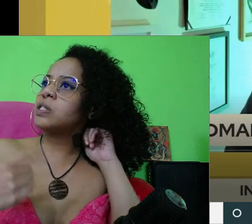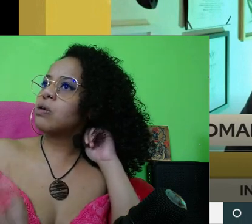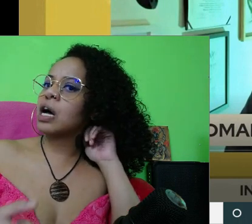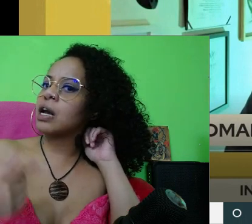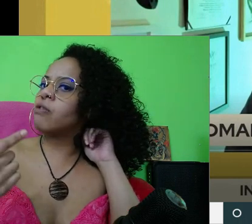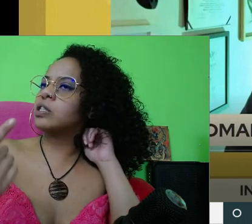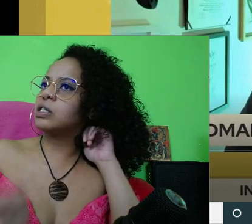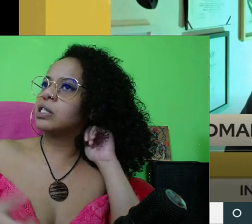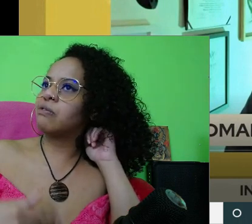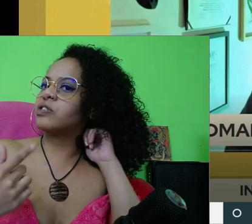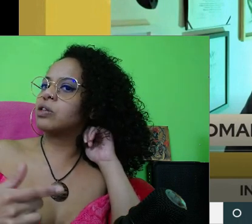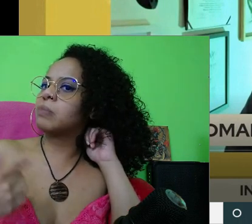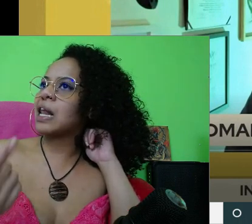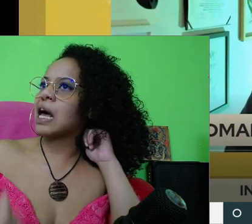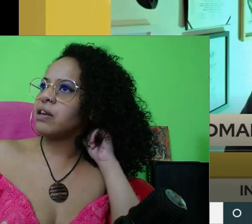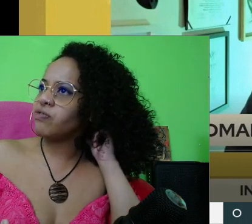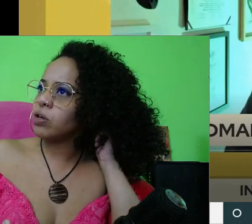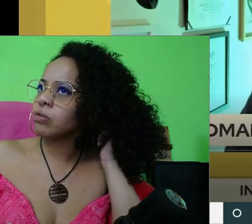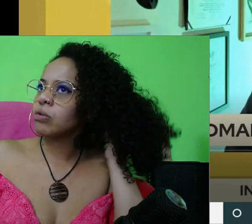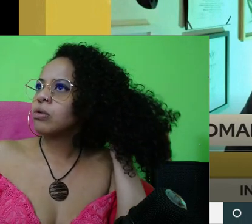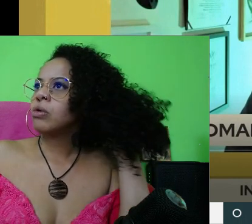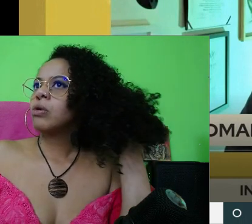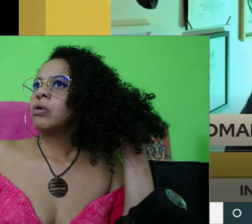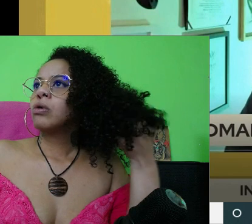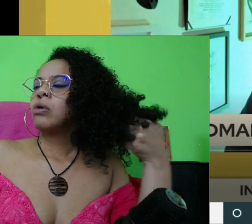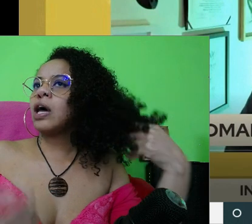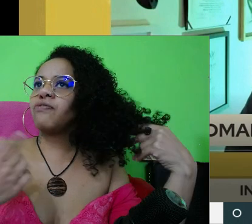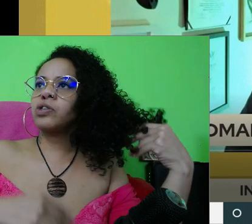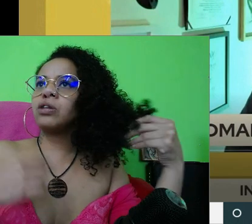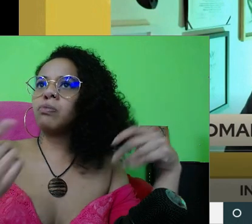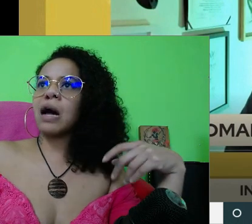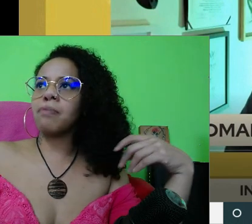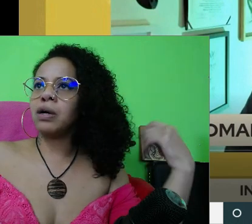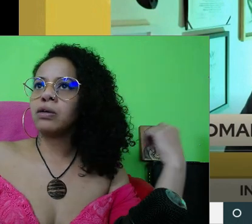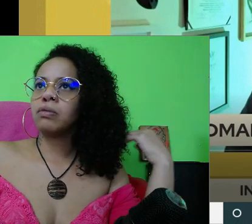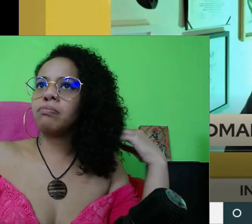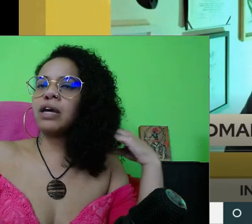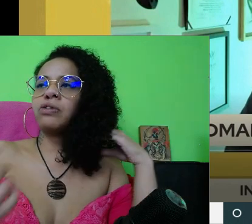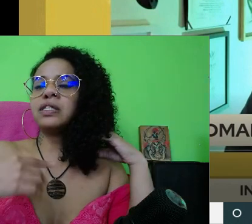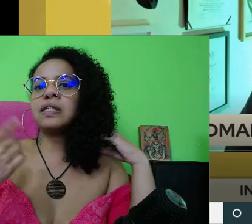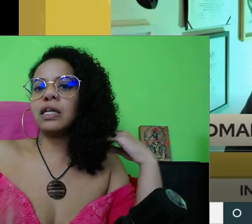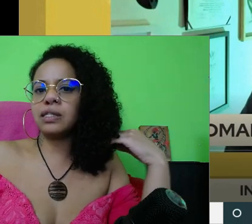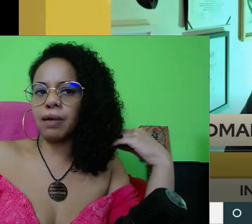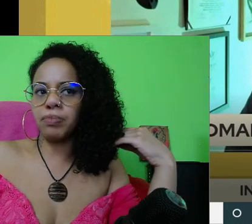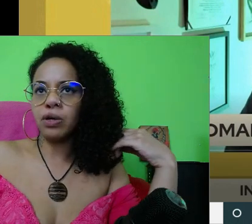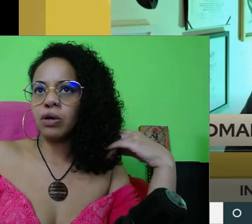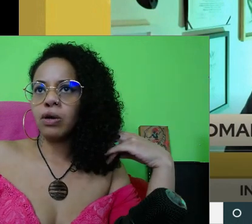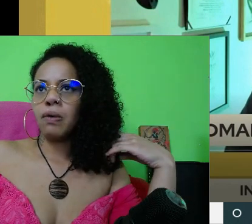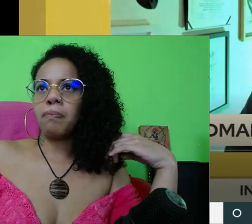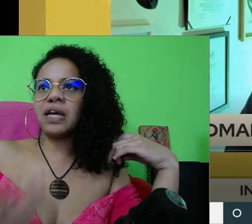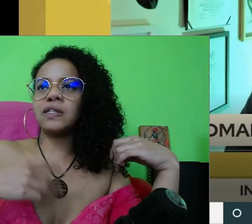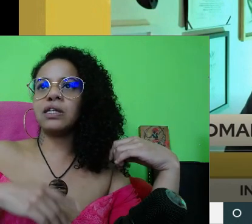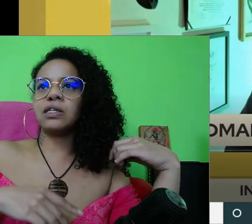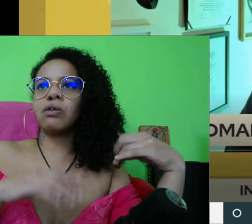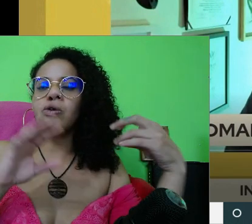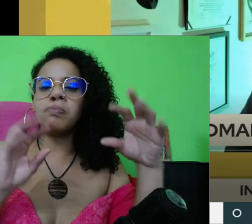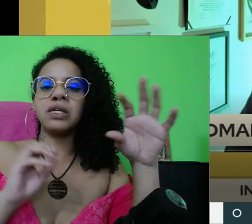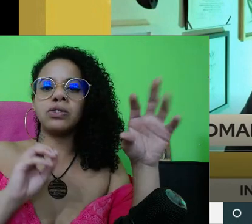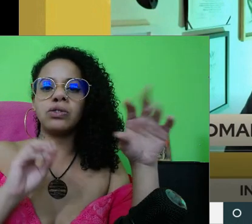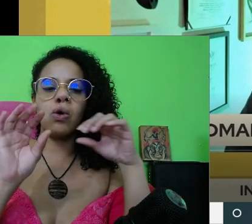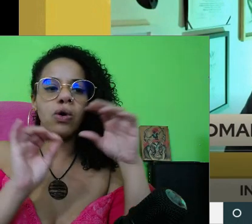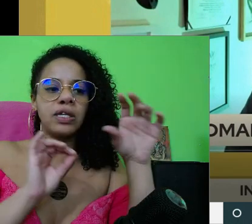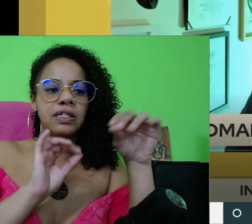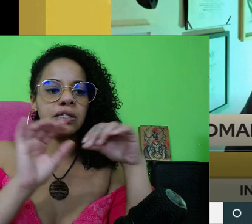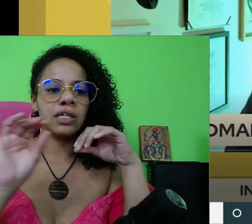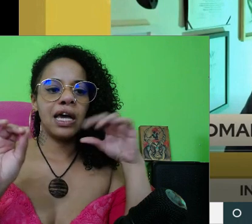no seu canal vocês estavam fazendo uma live refutando barba mas eu nem sei se ele sabe mas assim são